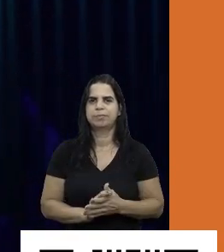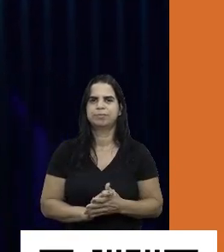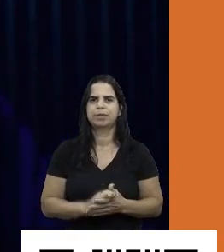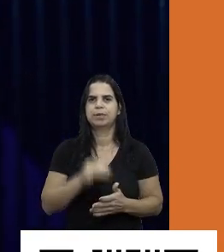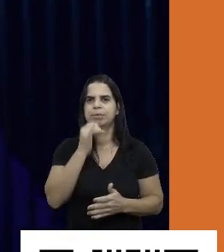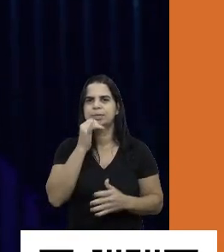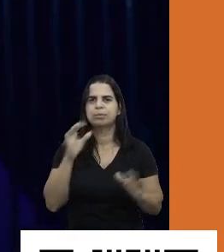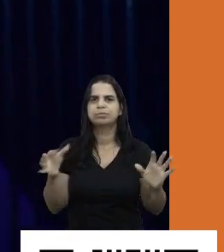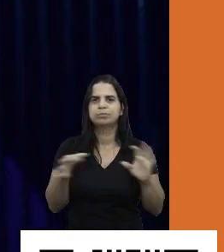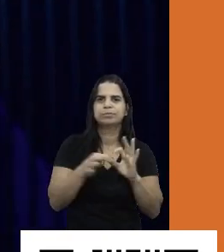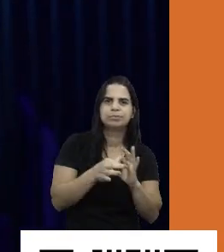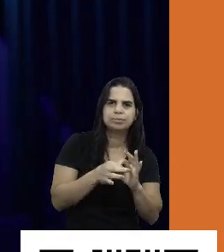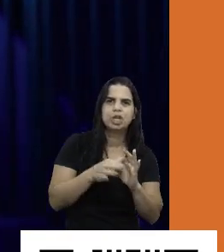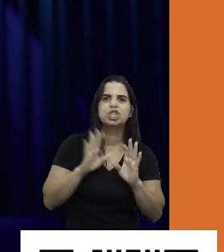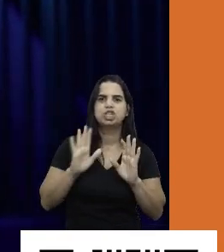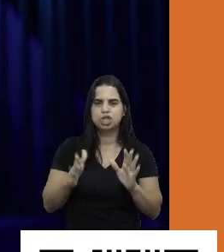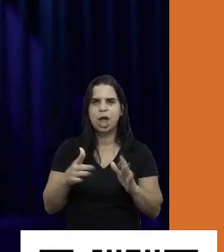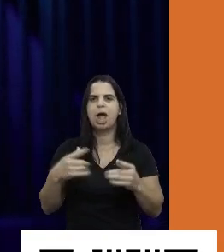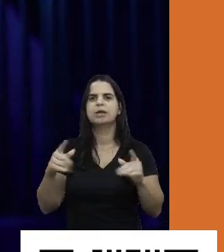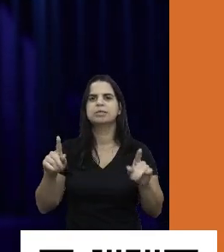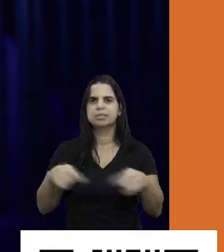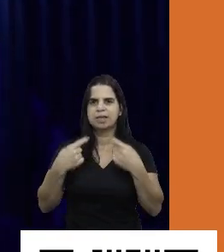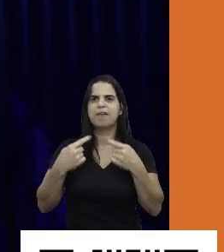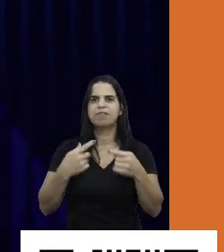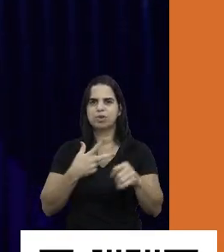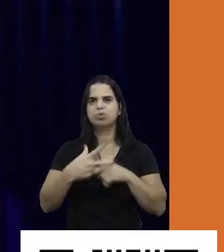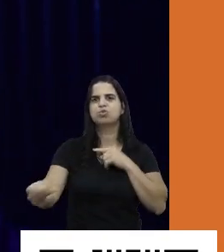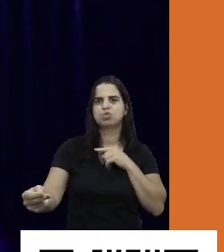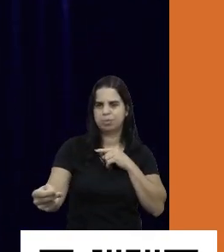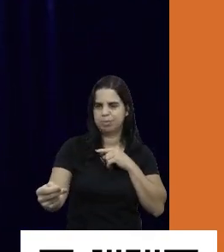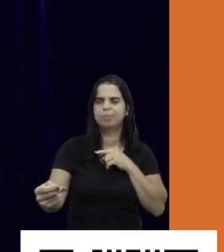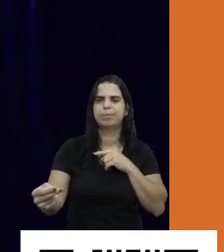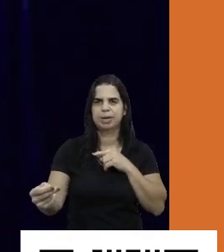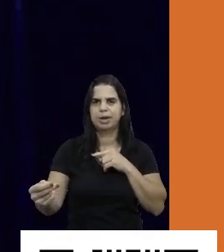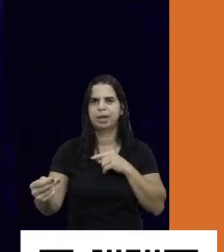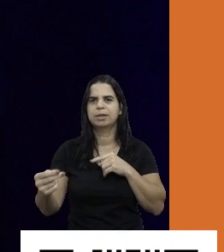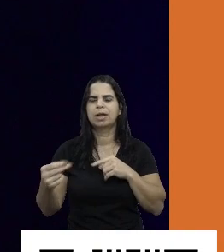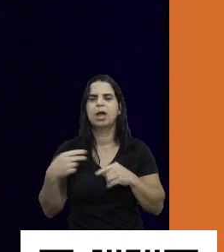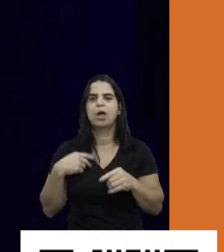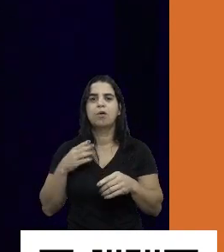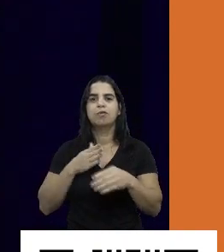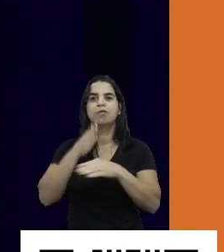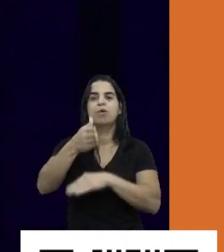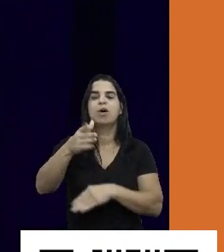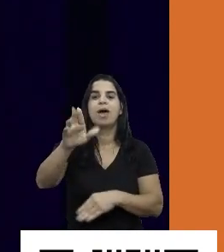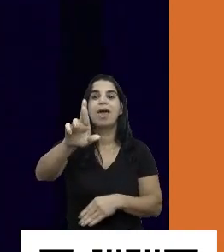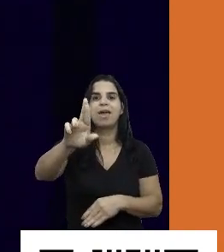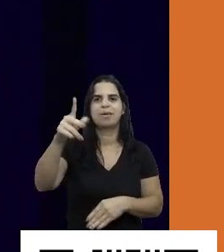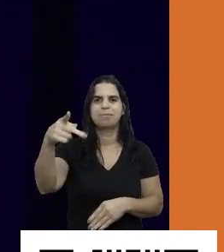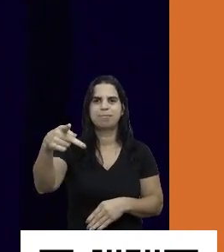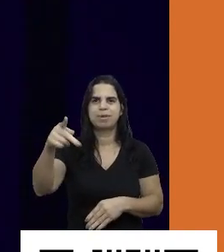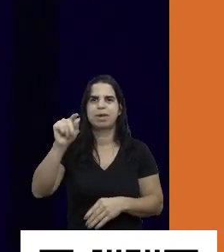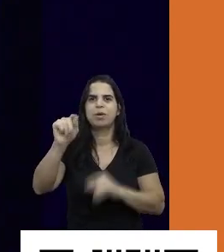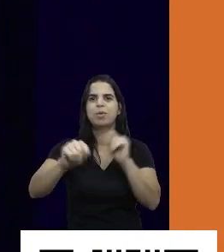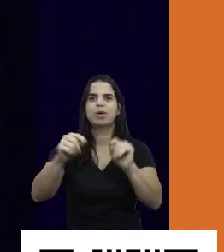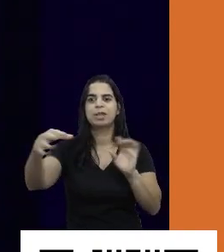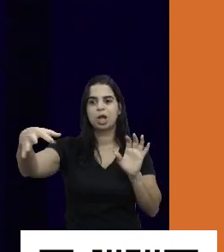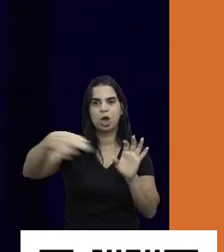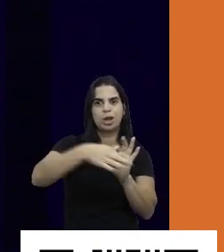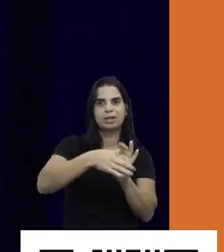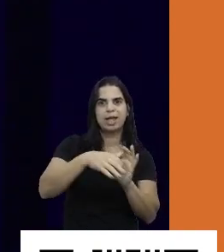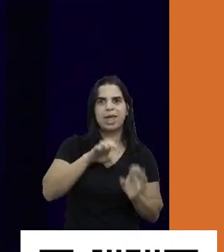é Um Desafio superado e eu vou além um pouco né porque mais do que conectar no RP para entender o seu Business tá conectado no seu